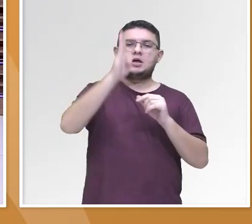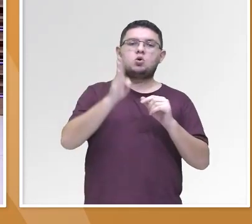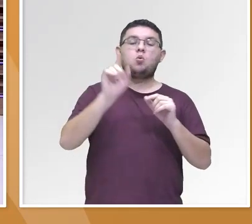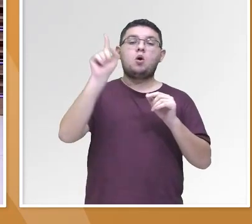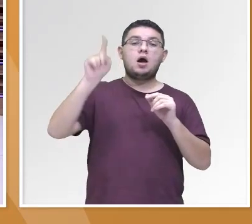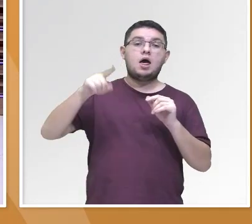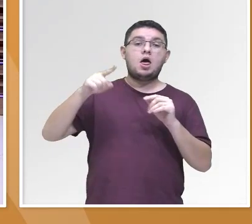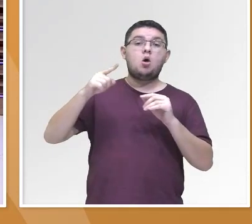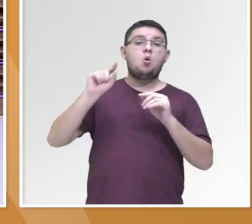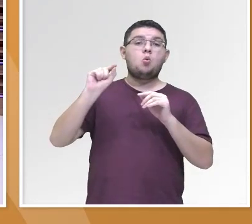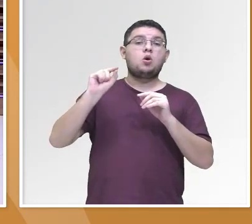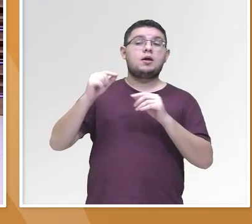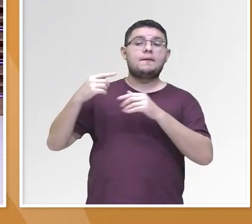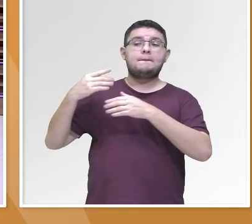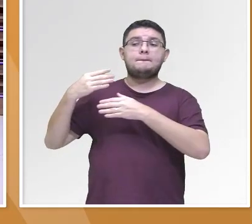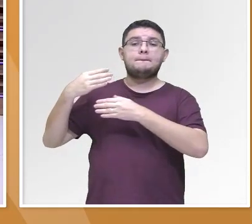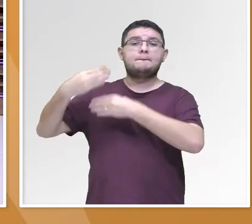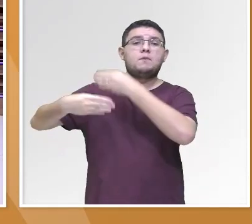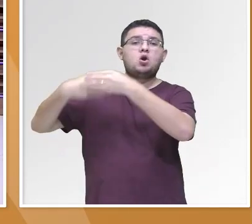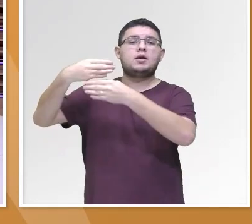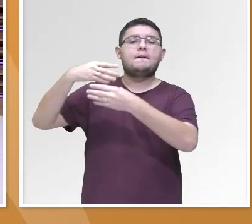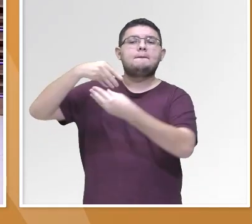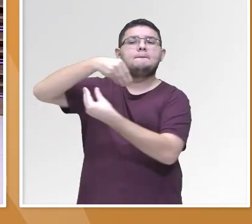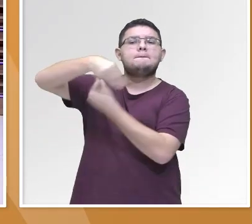processo chamado de